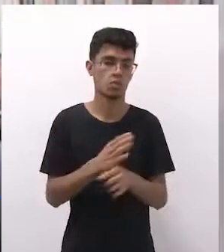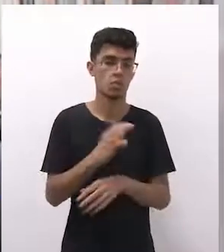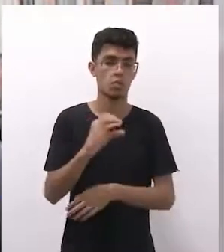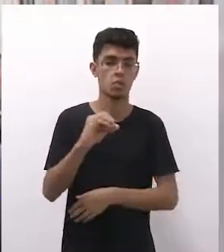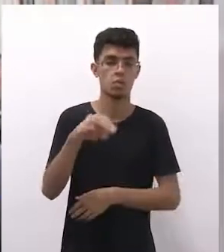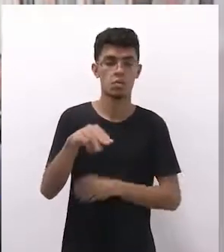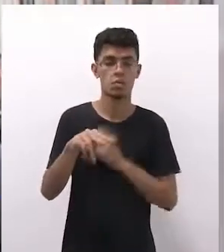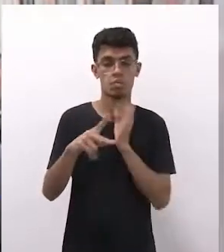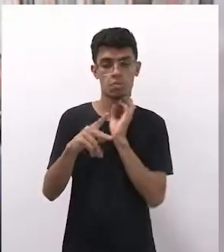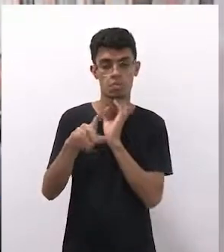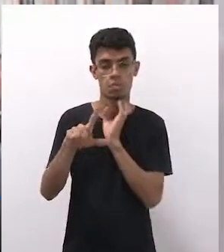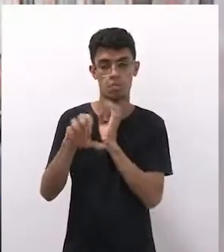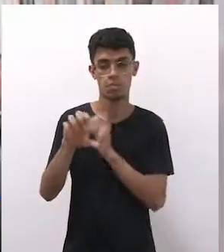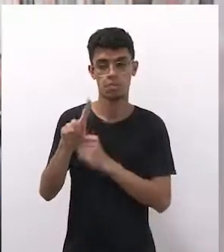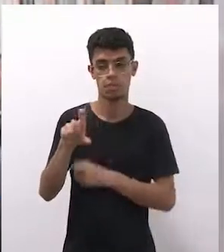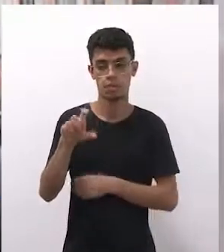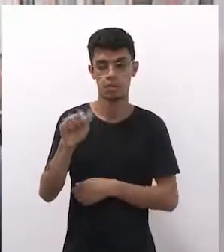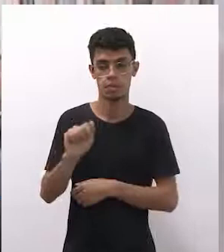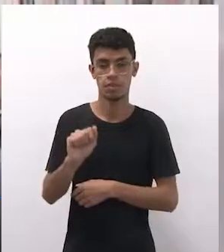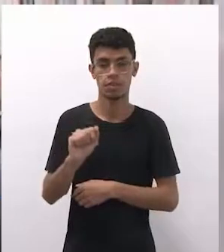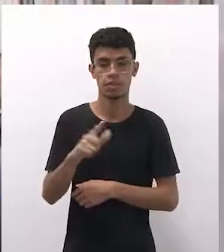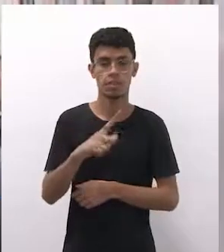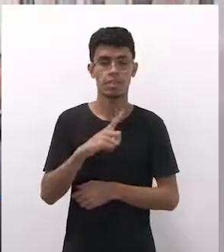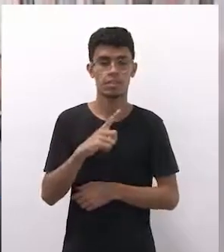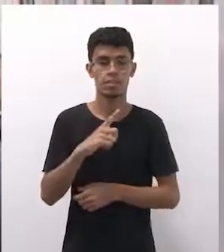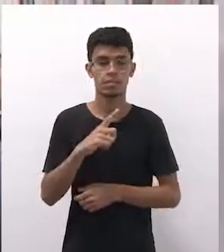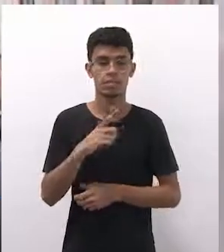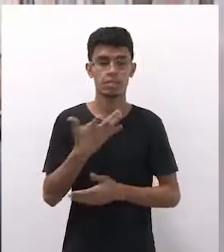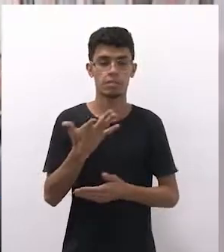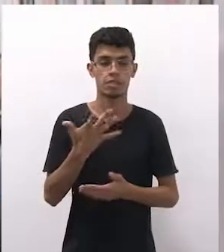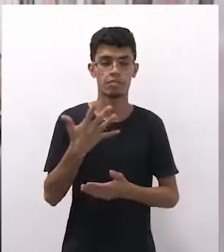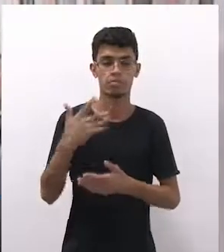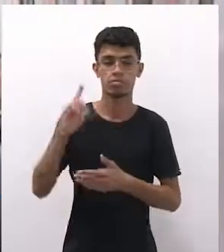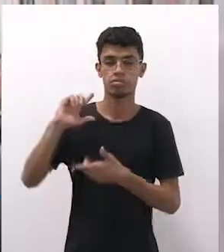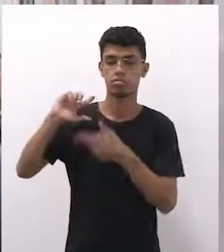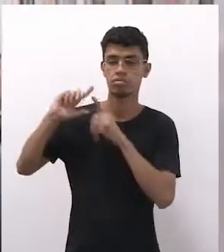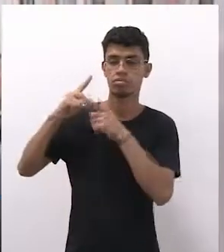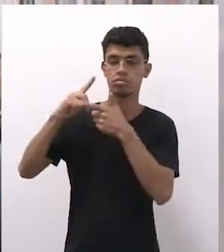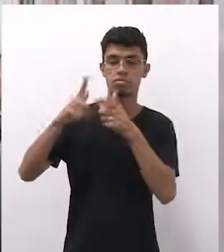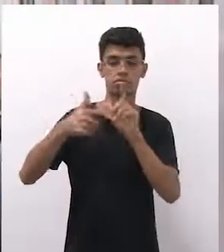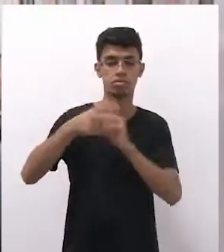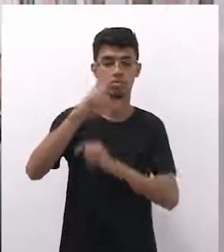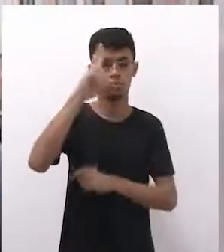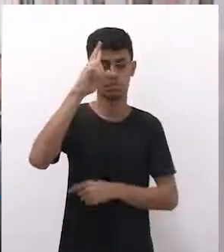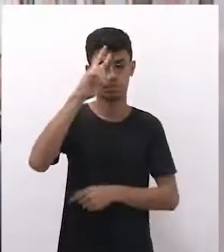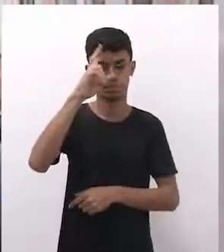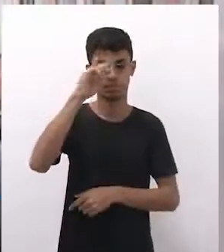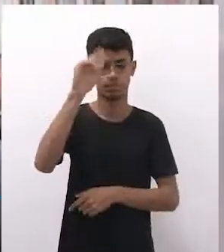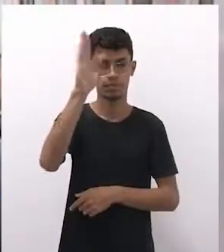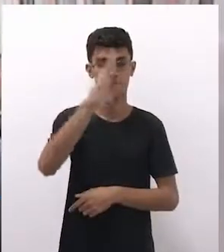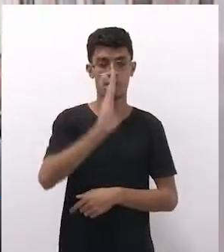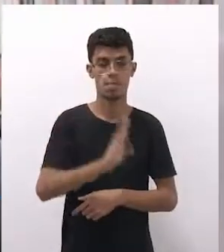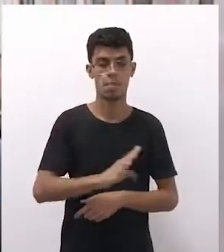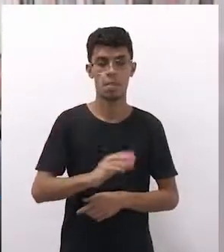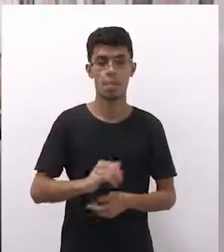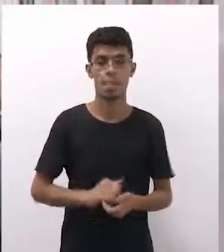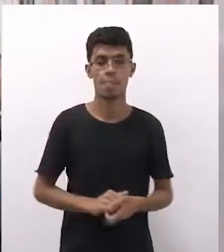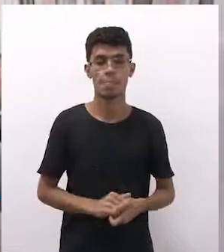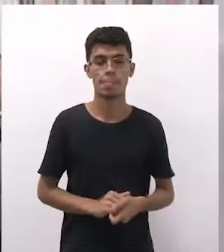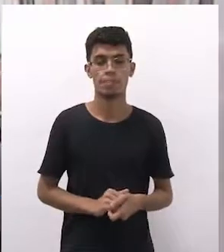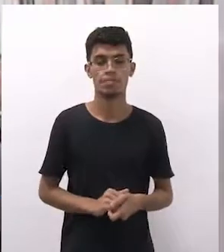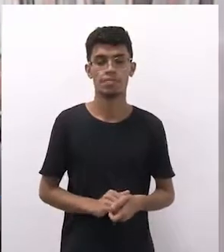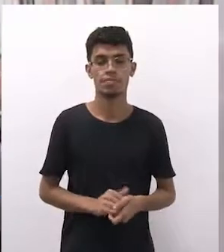tem raízes aí bem profundas, né? Aí vem desde a nossa história, né? Nossa história brasileira. Há